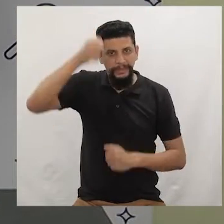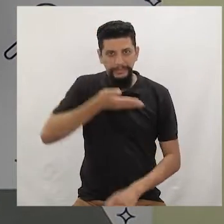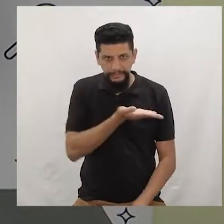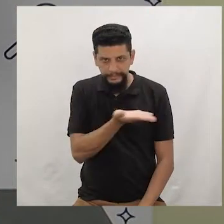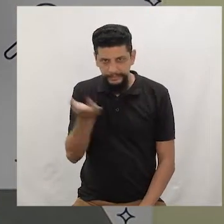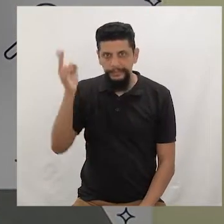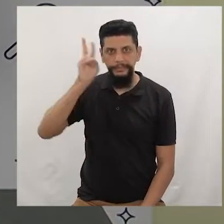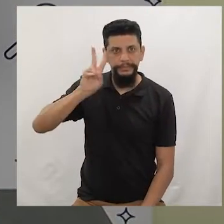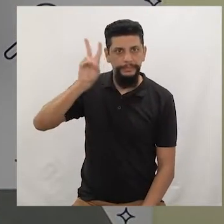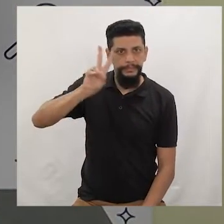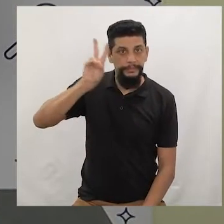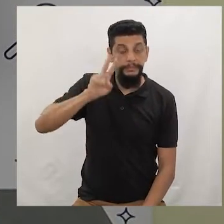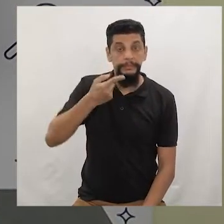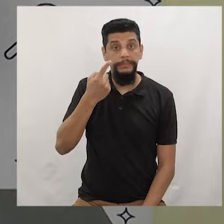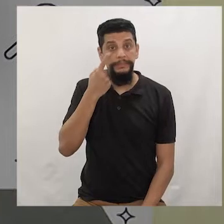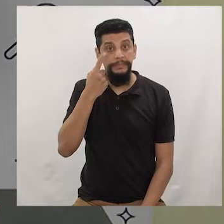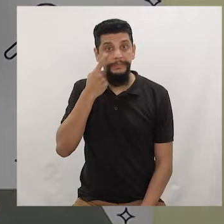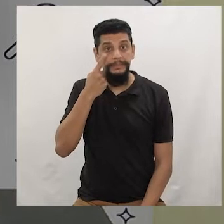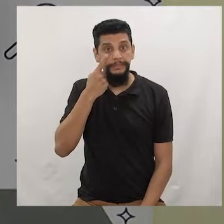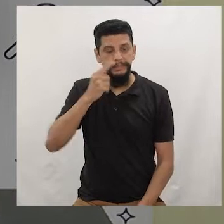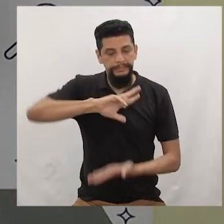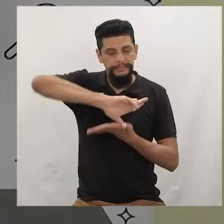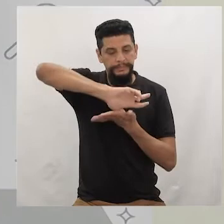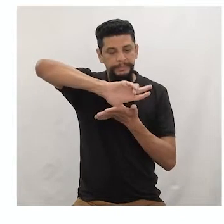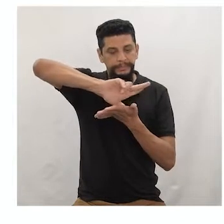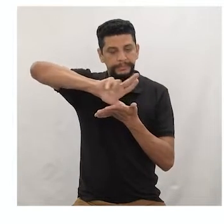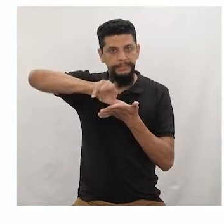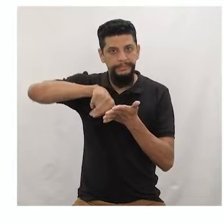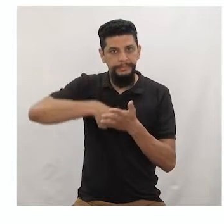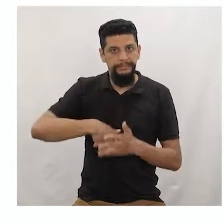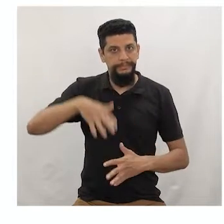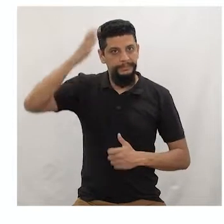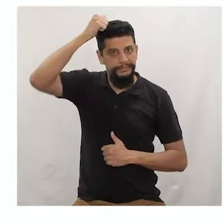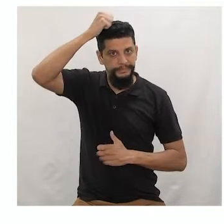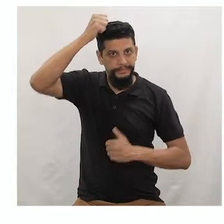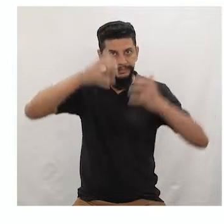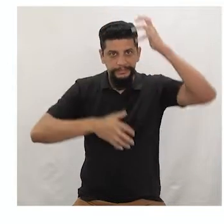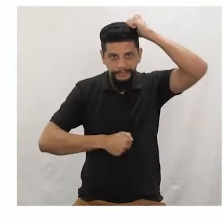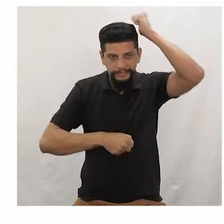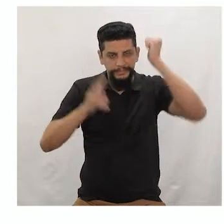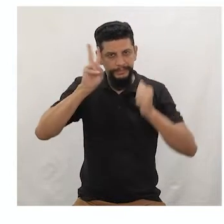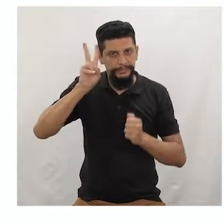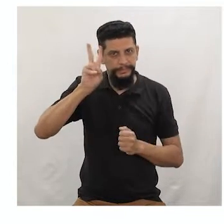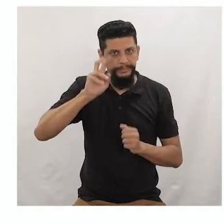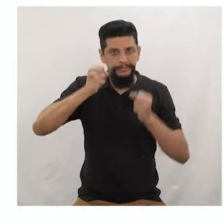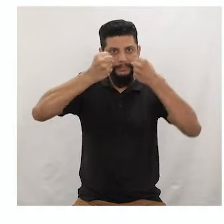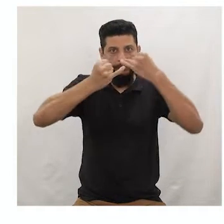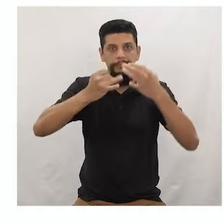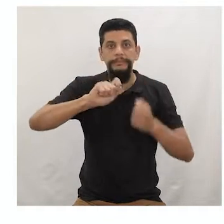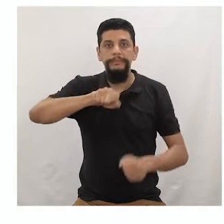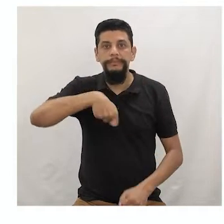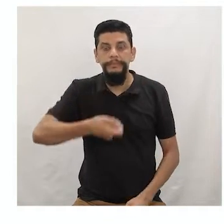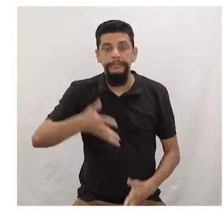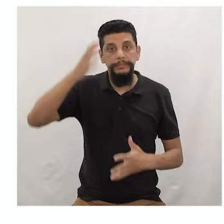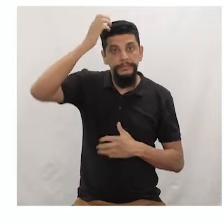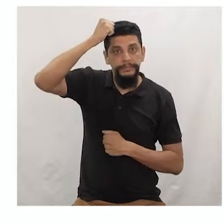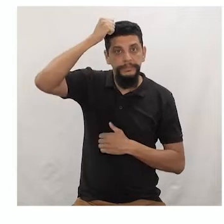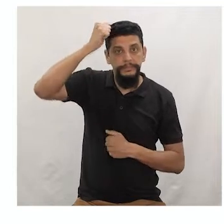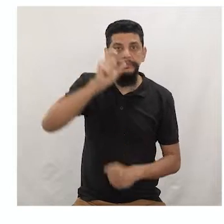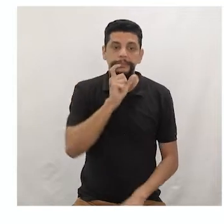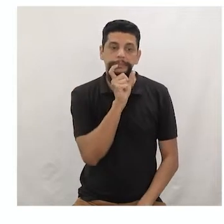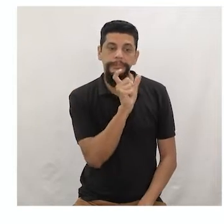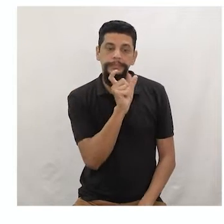macacos. Vocês lembram? Olha eles aqui. Lembram que a gente falou sobre o macaco, sobre